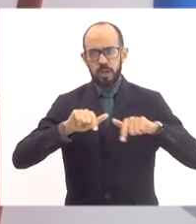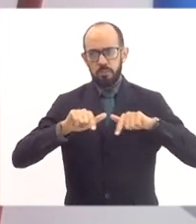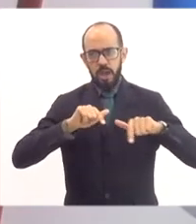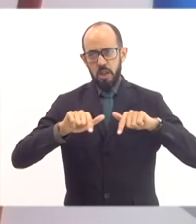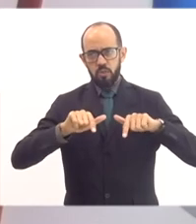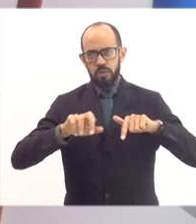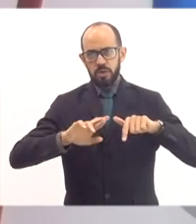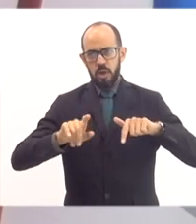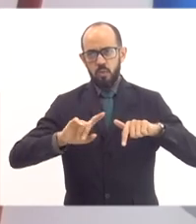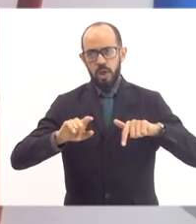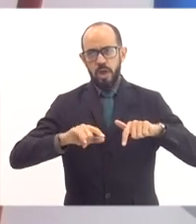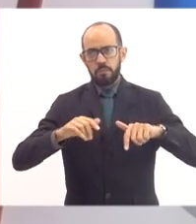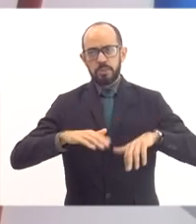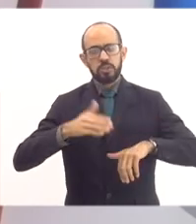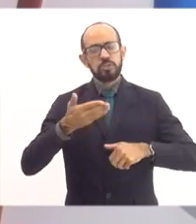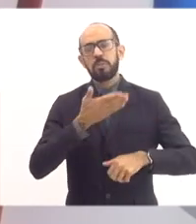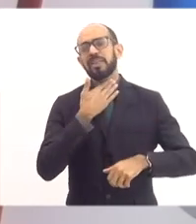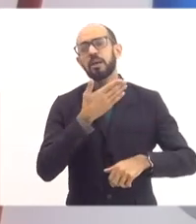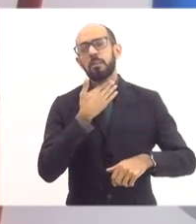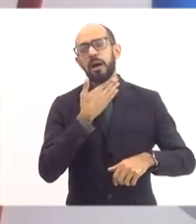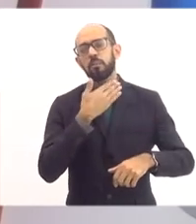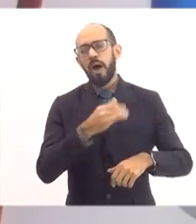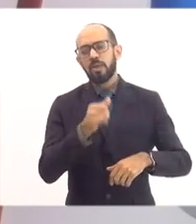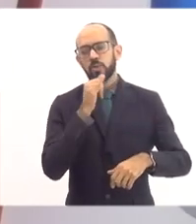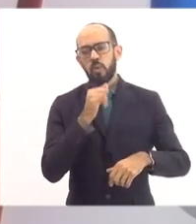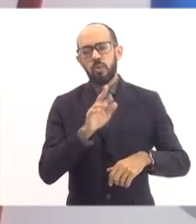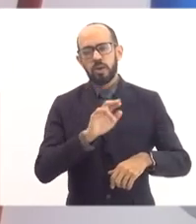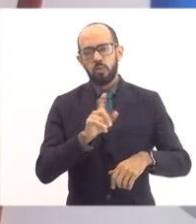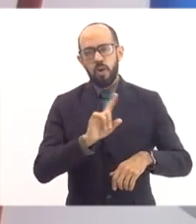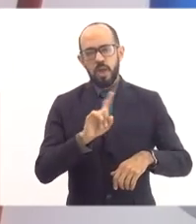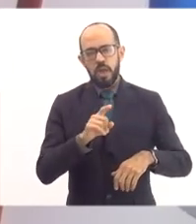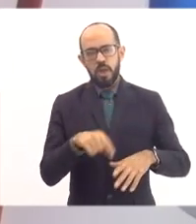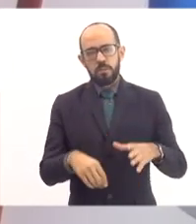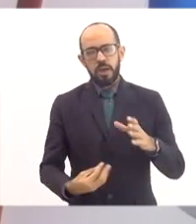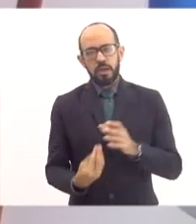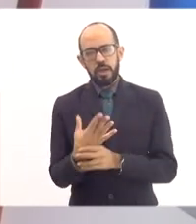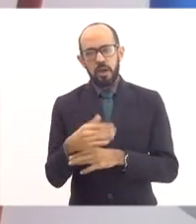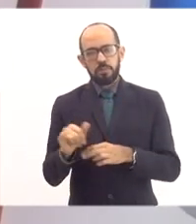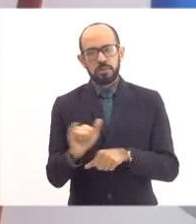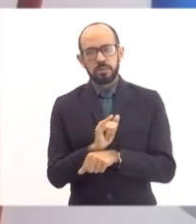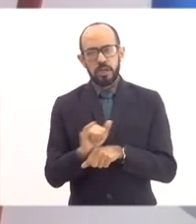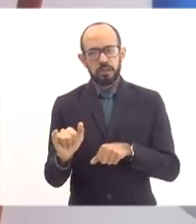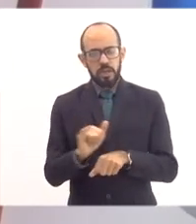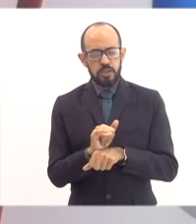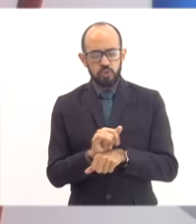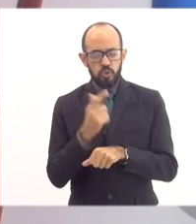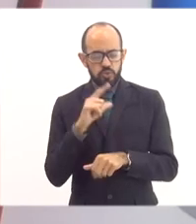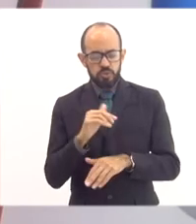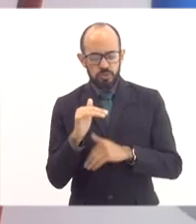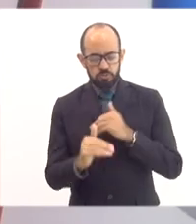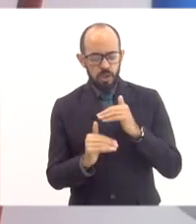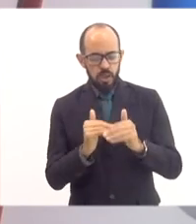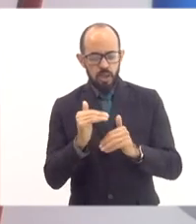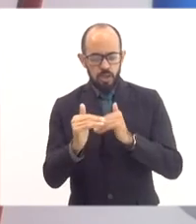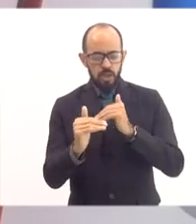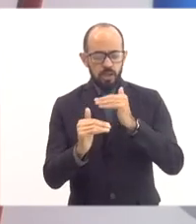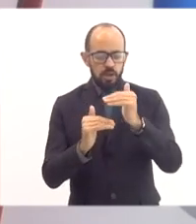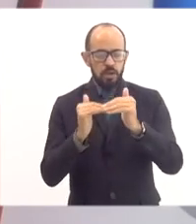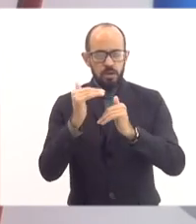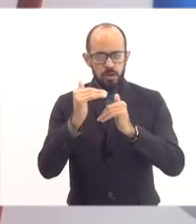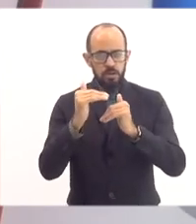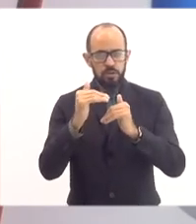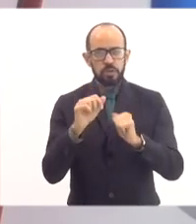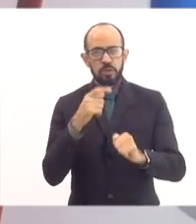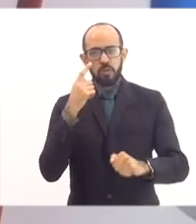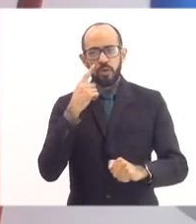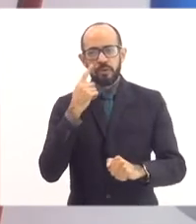blá, blá, nem conversa fiada, é para a gente tentar traçar alguma estratégia aqui e avançar e dar um passo a mais, ver qual é a pendência efetiva e